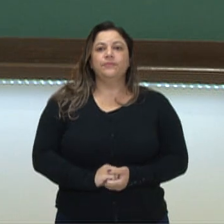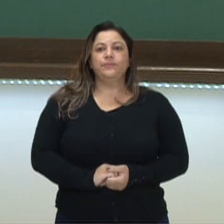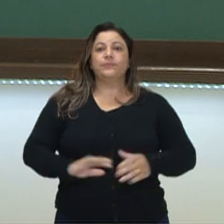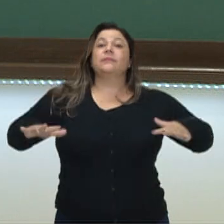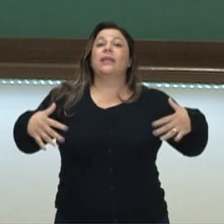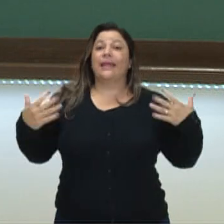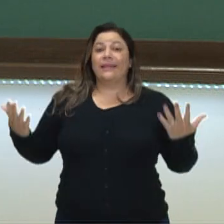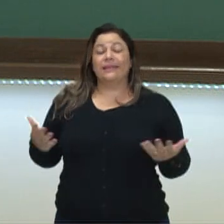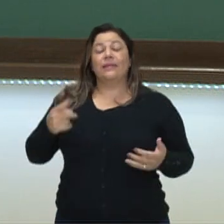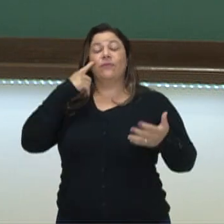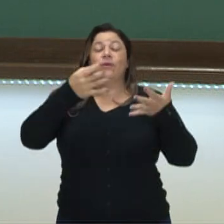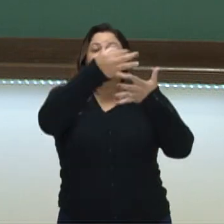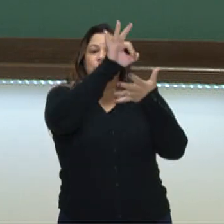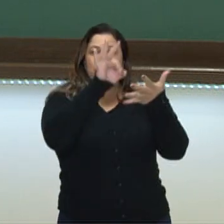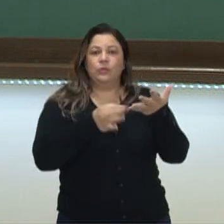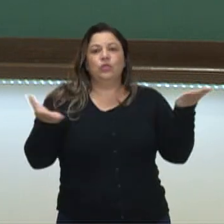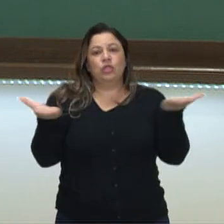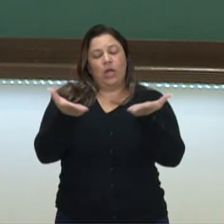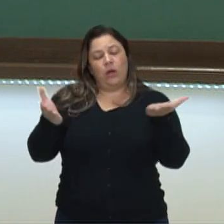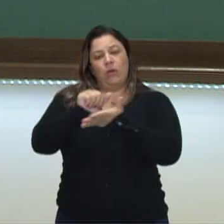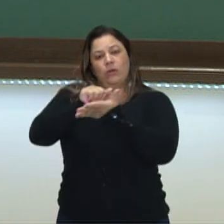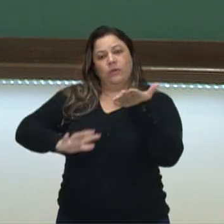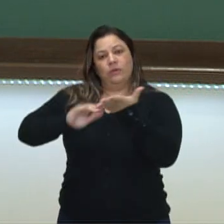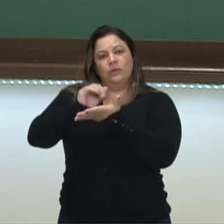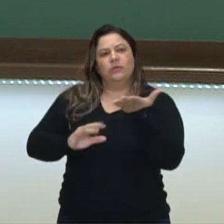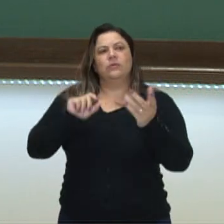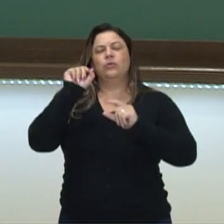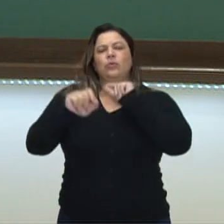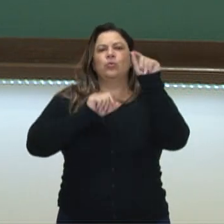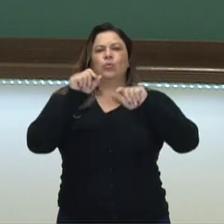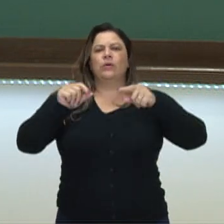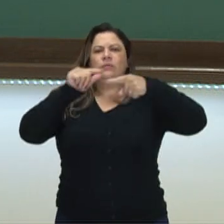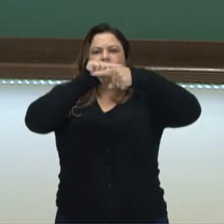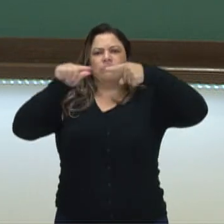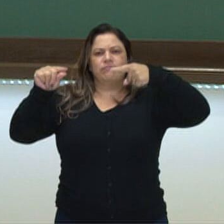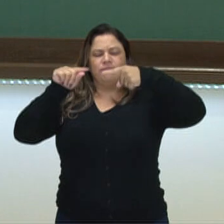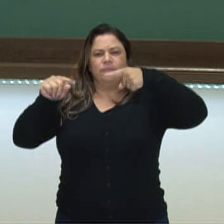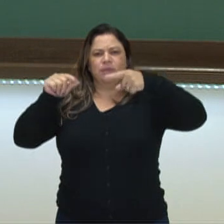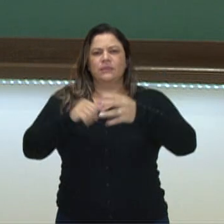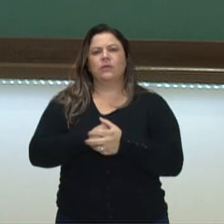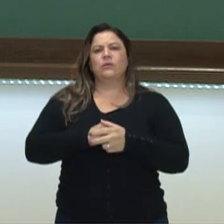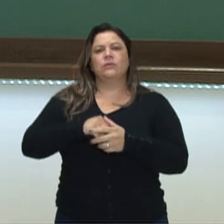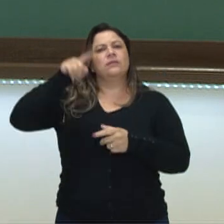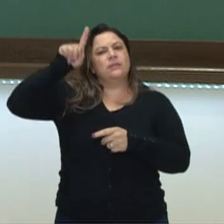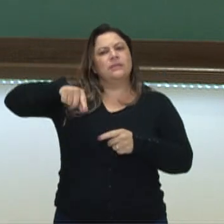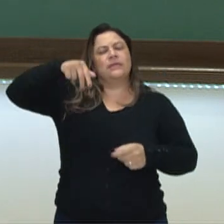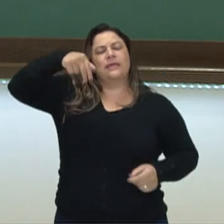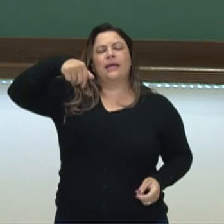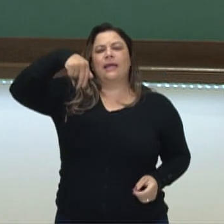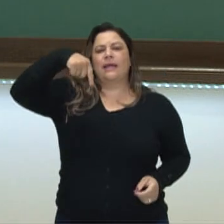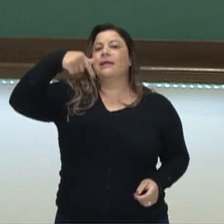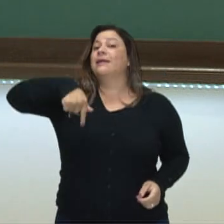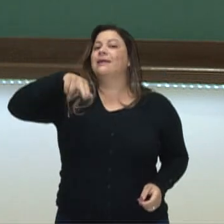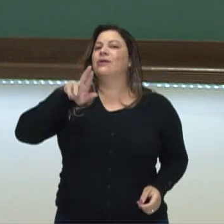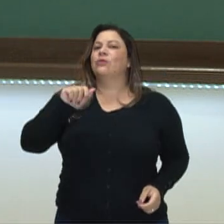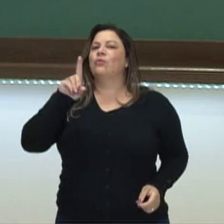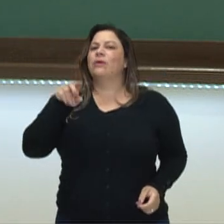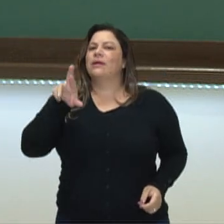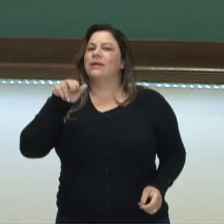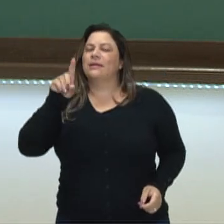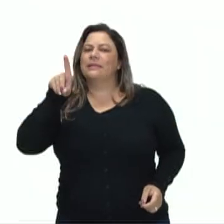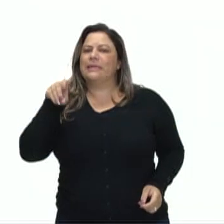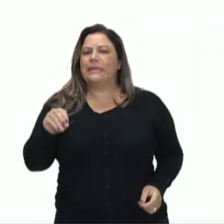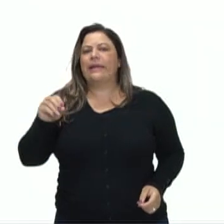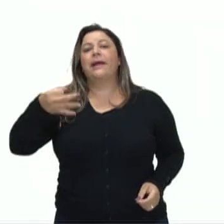Então, nós vamos fazer a correção agora do exercício. Qual daquelas frações são quadrados perfeitos? Vamos conferir. Se